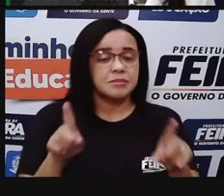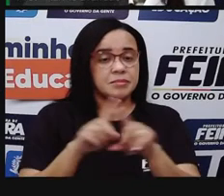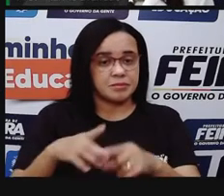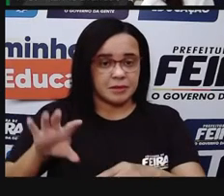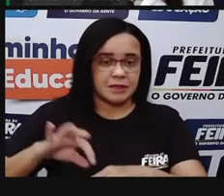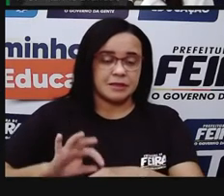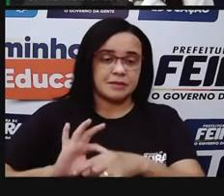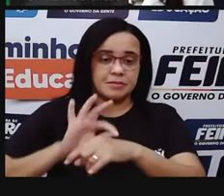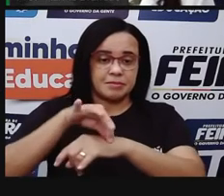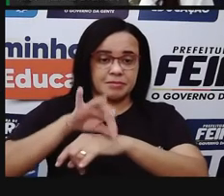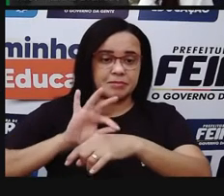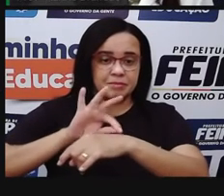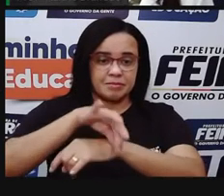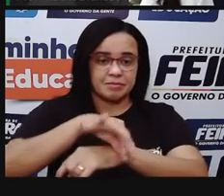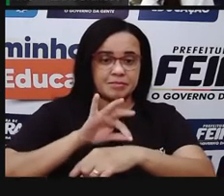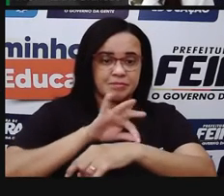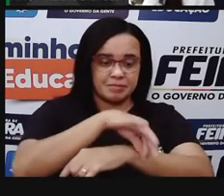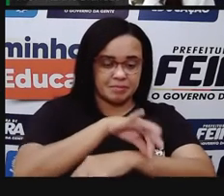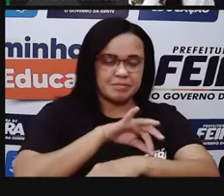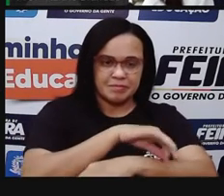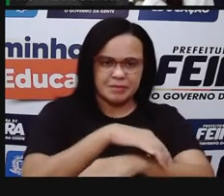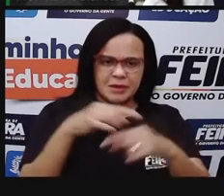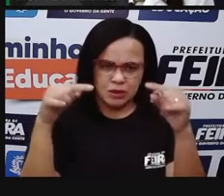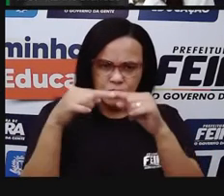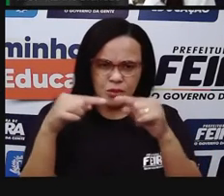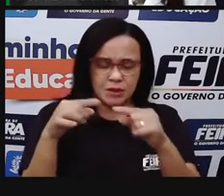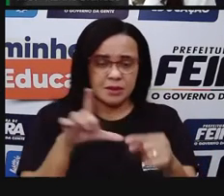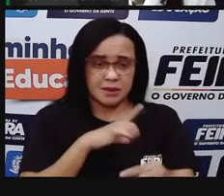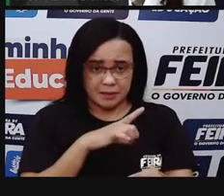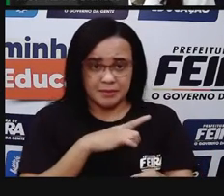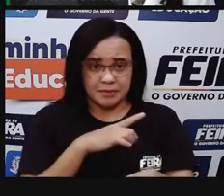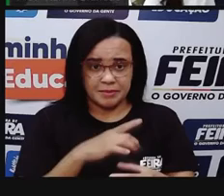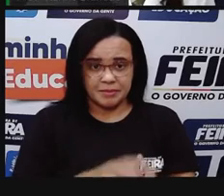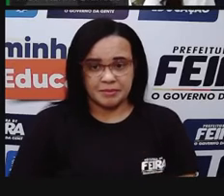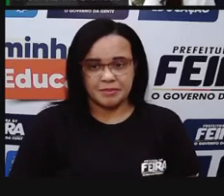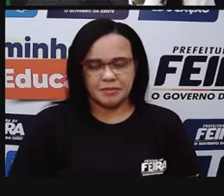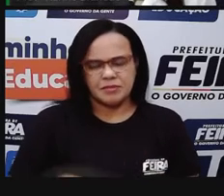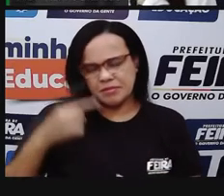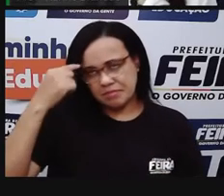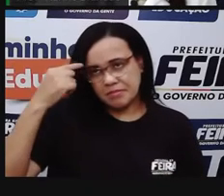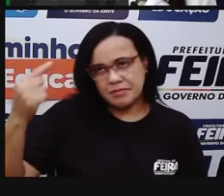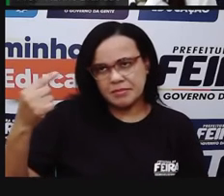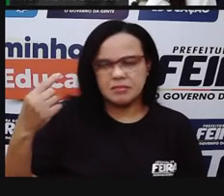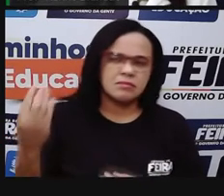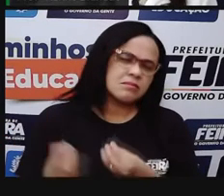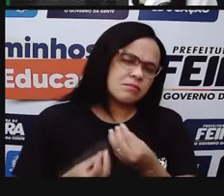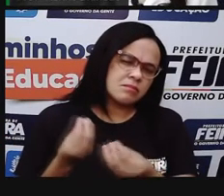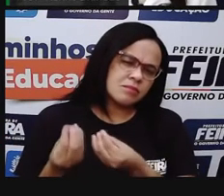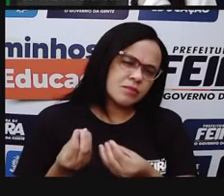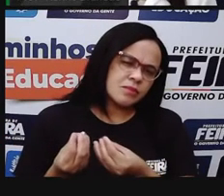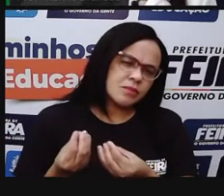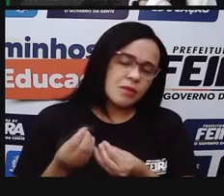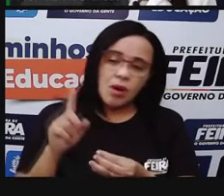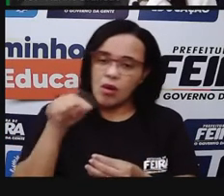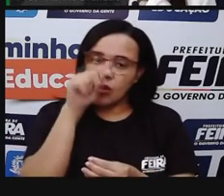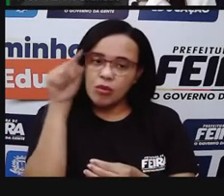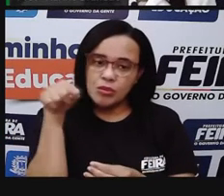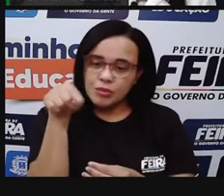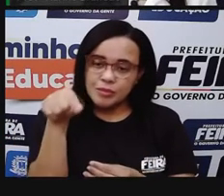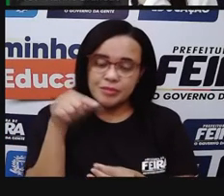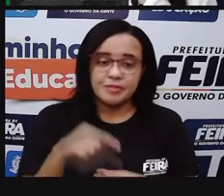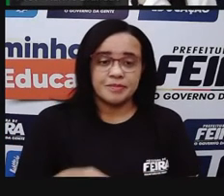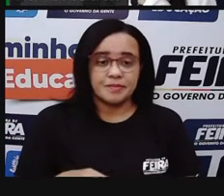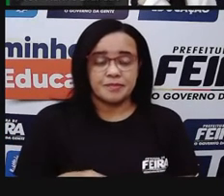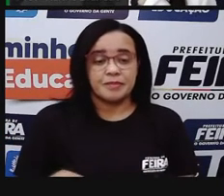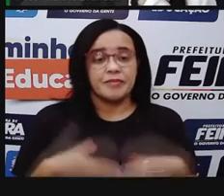animal? Não, Pro. Formiga é uma outra coisa. Será? Vamos pensar um pouquinho aqui? E aí, o que que a gente